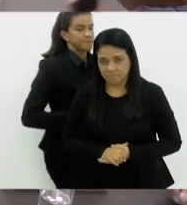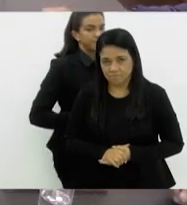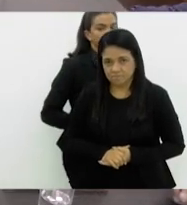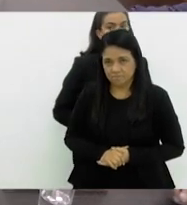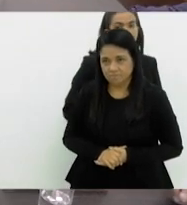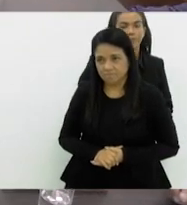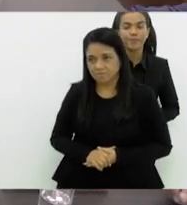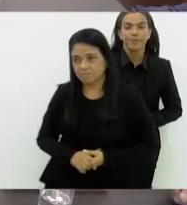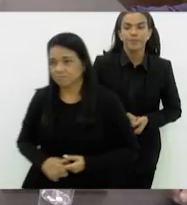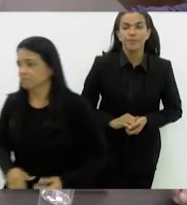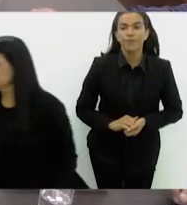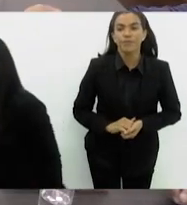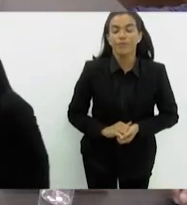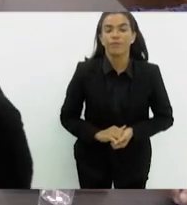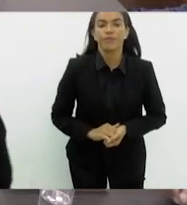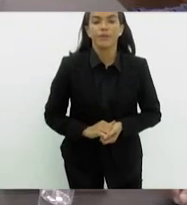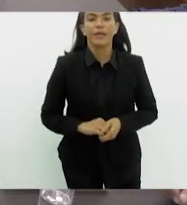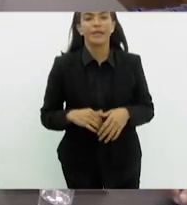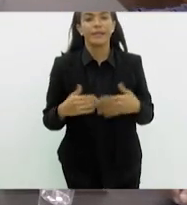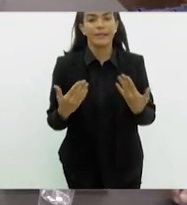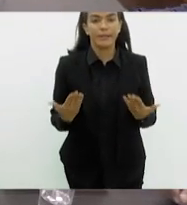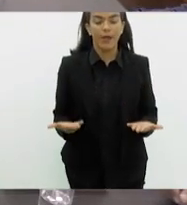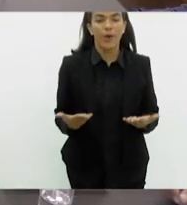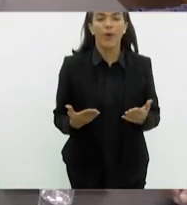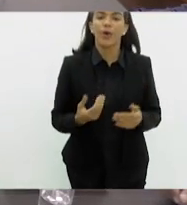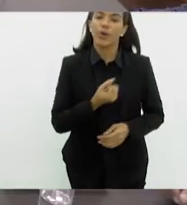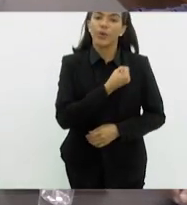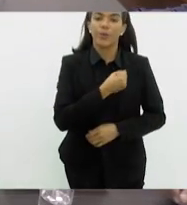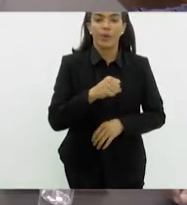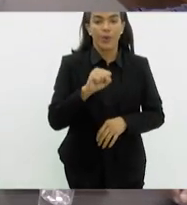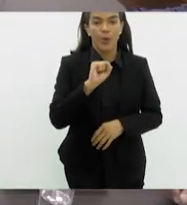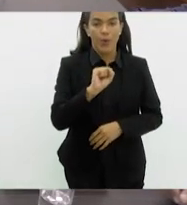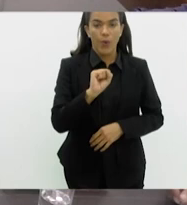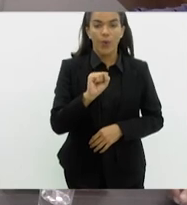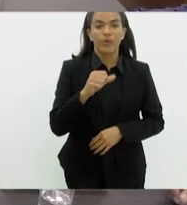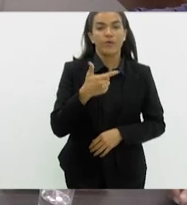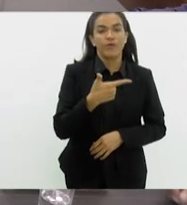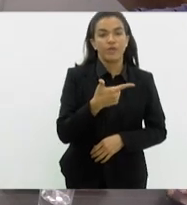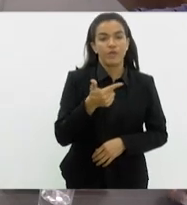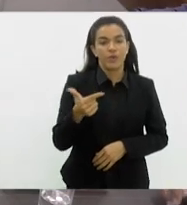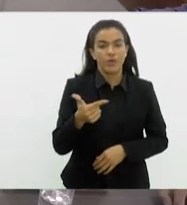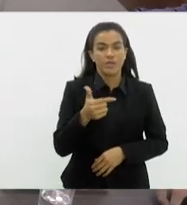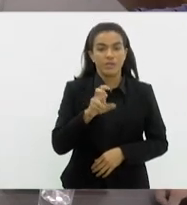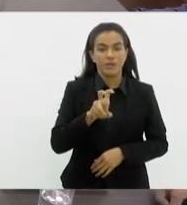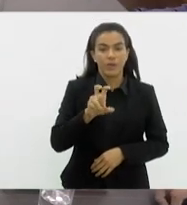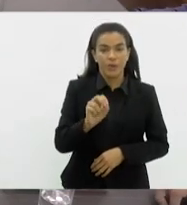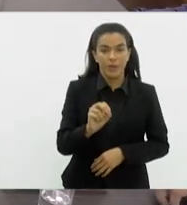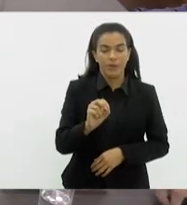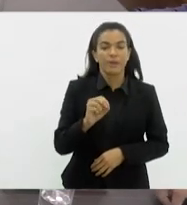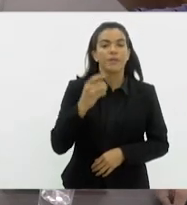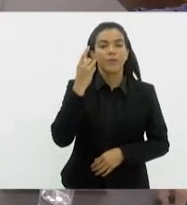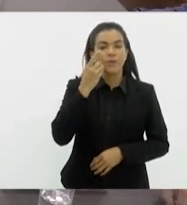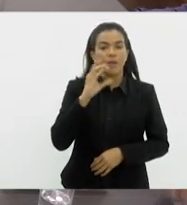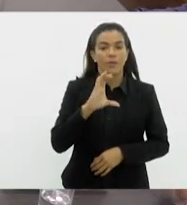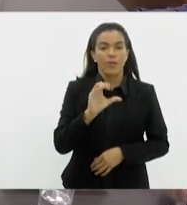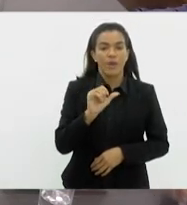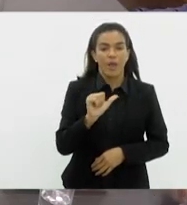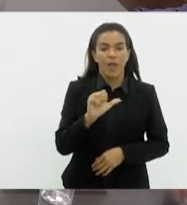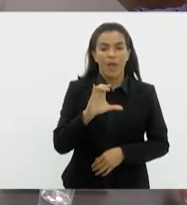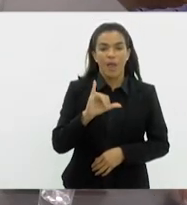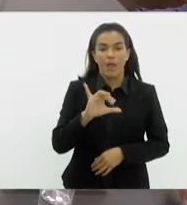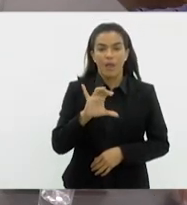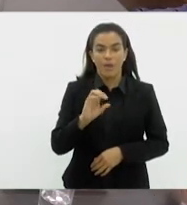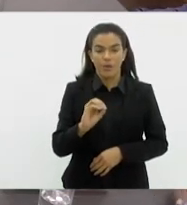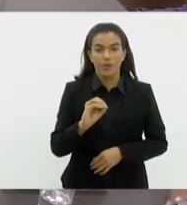refazer. Então, passo ao item 8 da pauta, projeto de lei 2250 de 23, de autoria do deputado Cláudio Caiado. Cria critérios